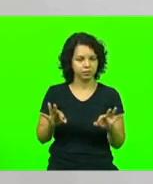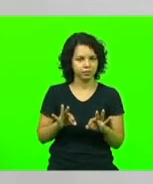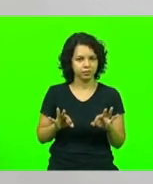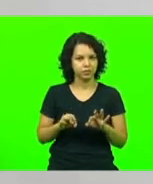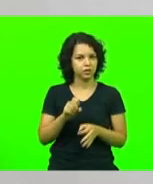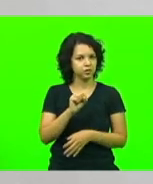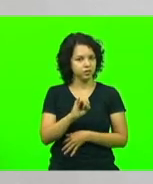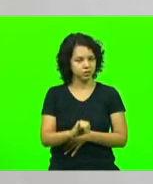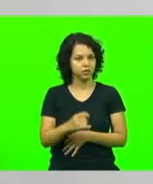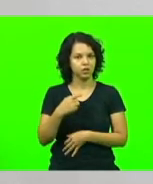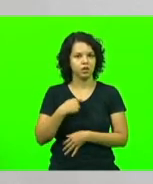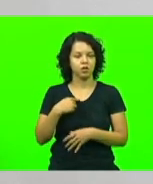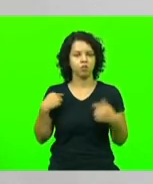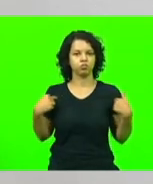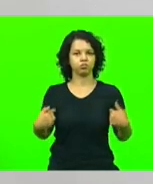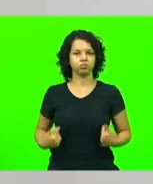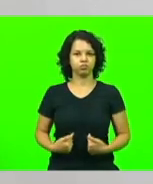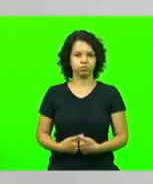tivesse com o peito nu.